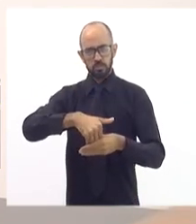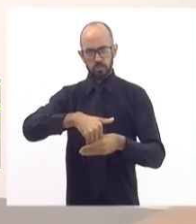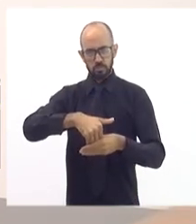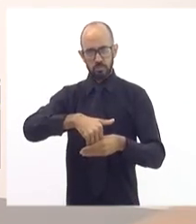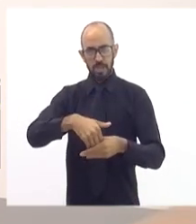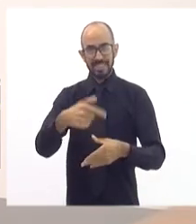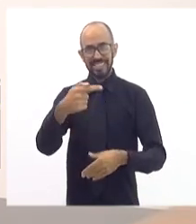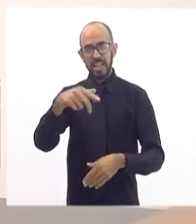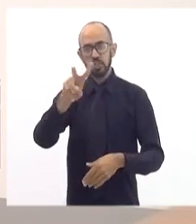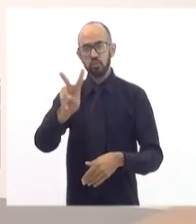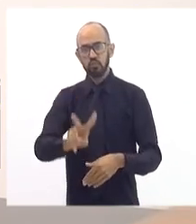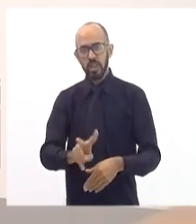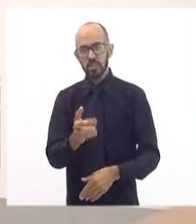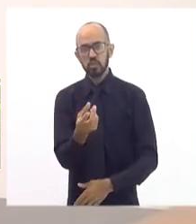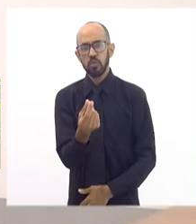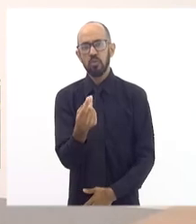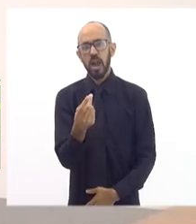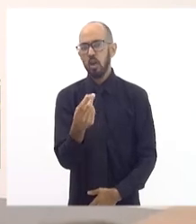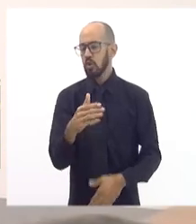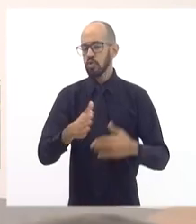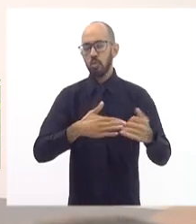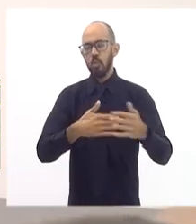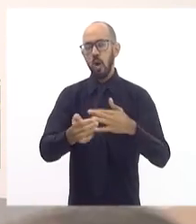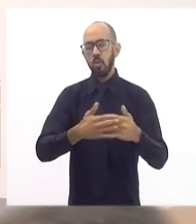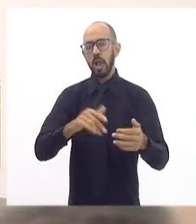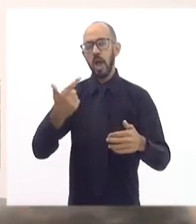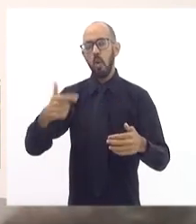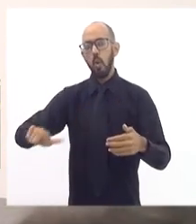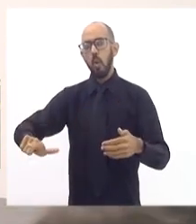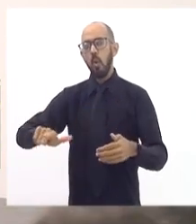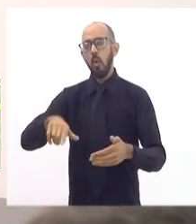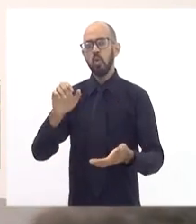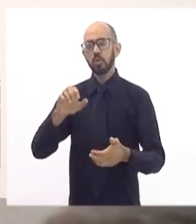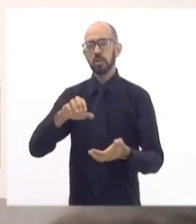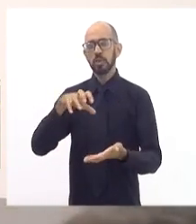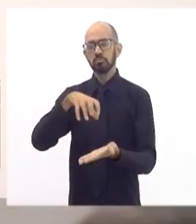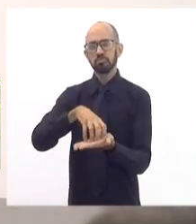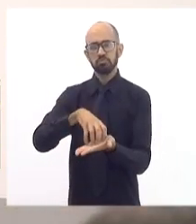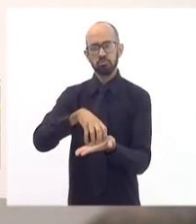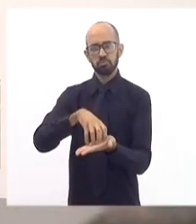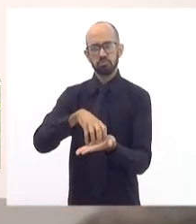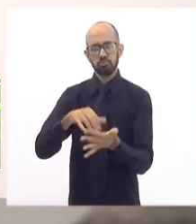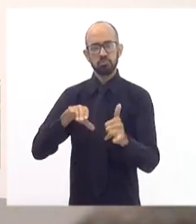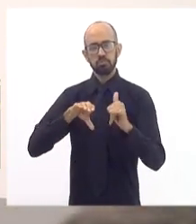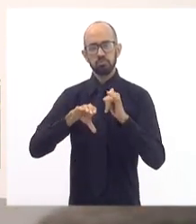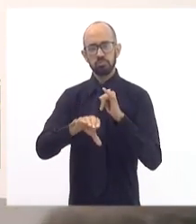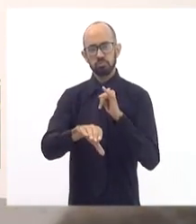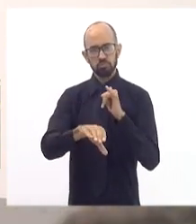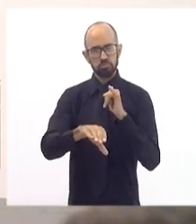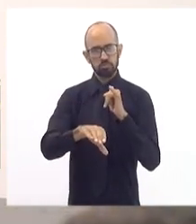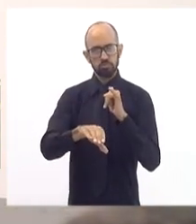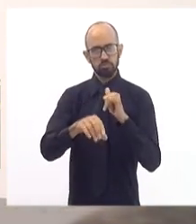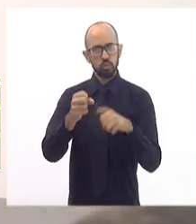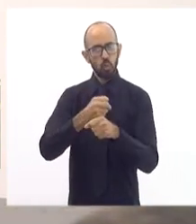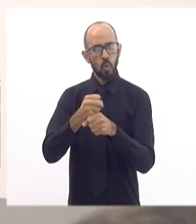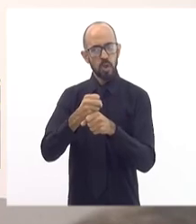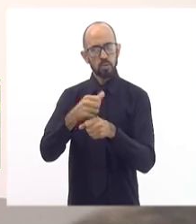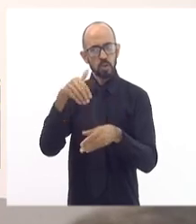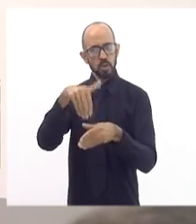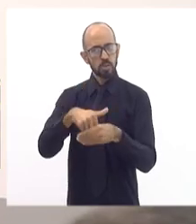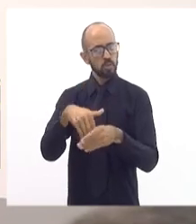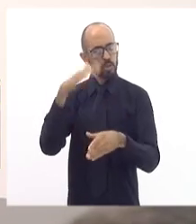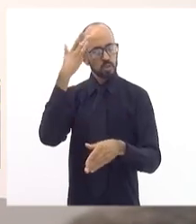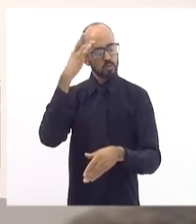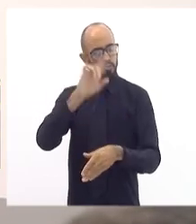Tomas entrou sete vezes o valor de uma qualquer outra termelétrica normal é um ano eleitoral e a gente não sabe por que que houve